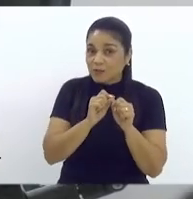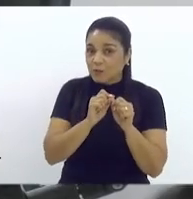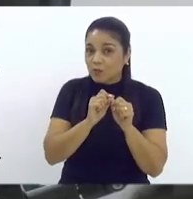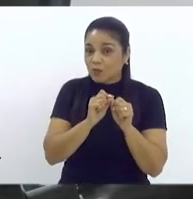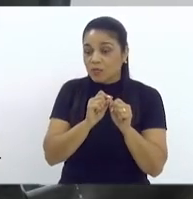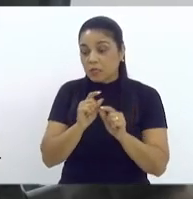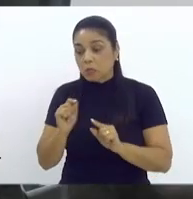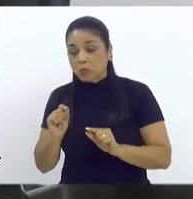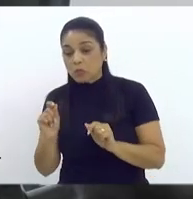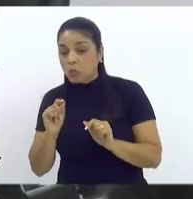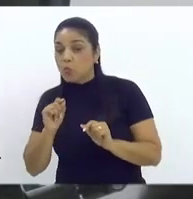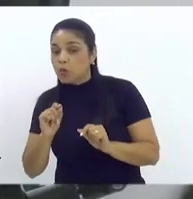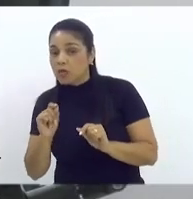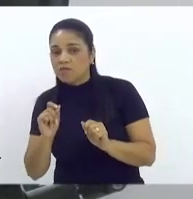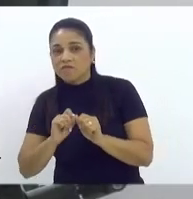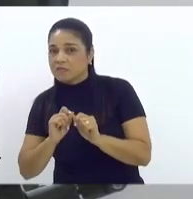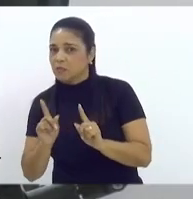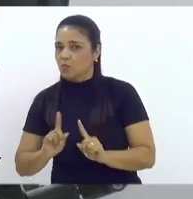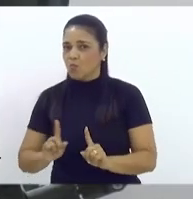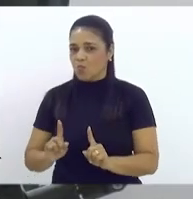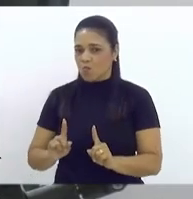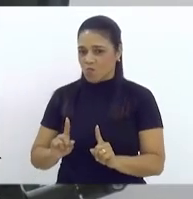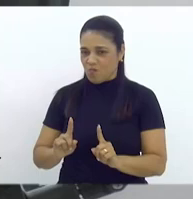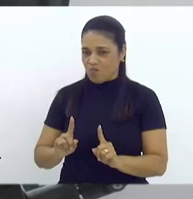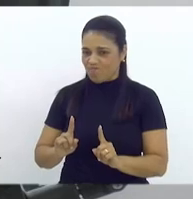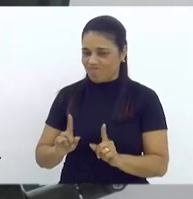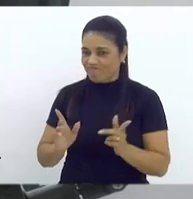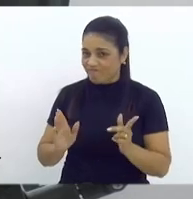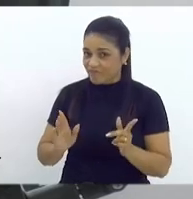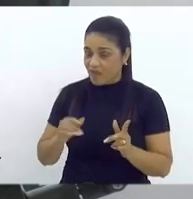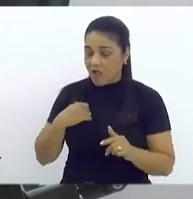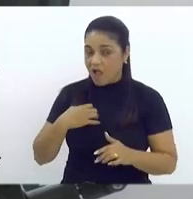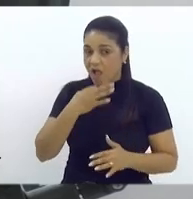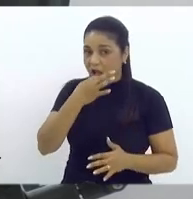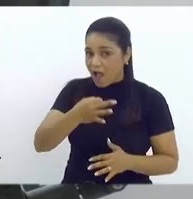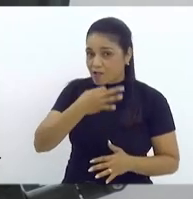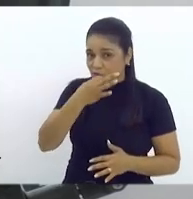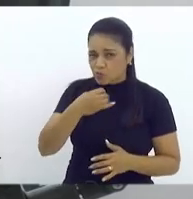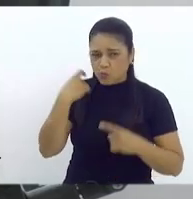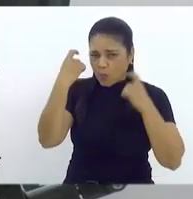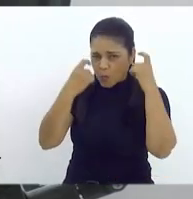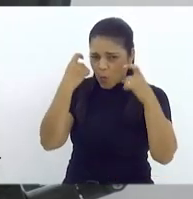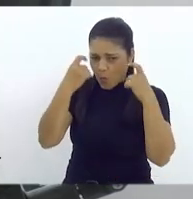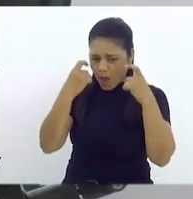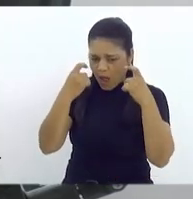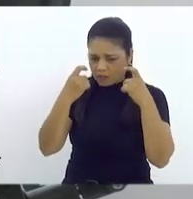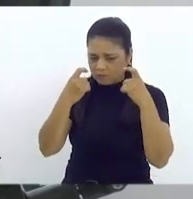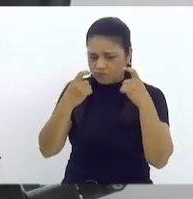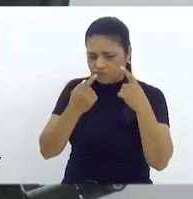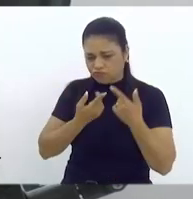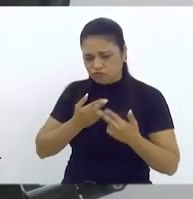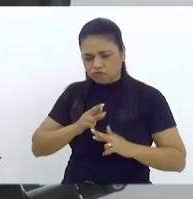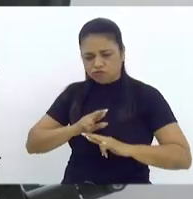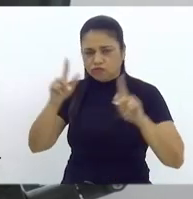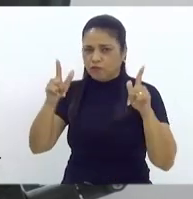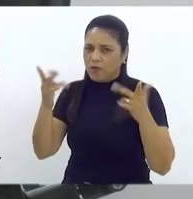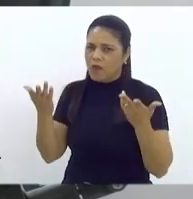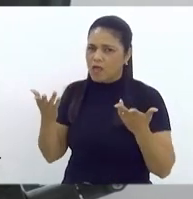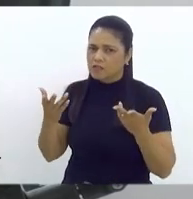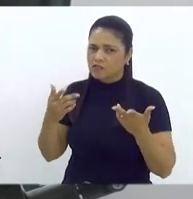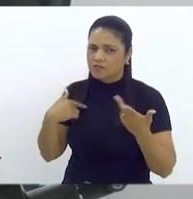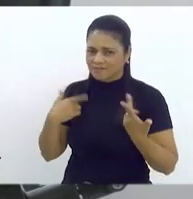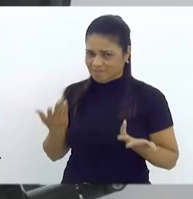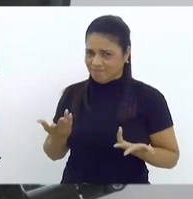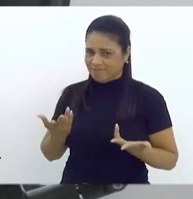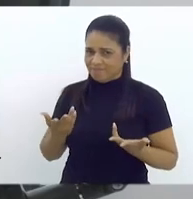fazer. Porque estão preocupados com um assunto que não é da seara deles e metendo o bedelho onde não é para